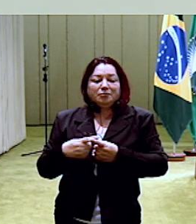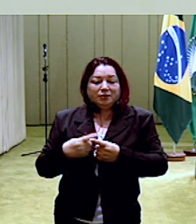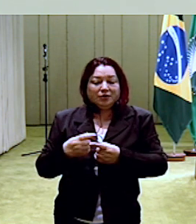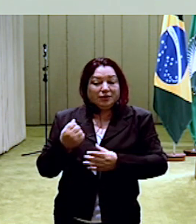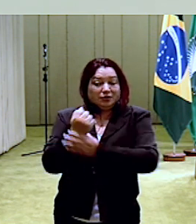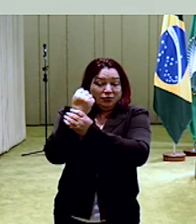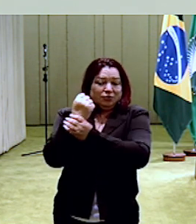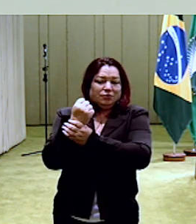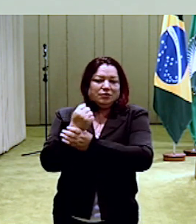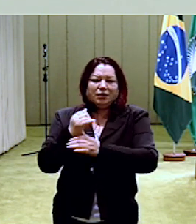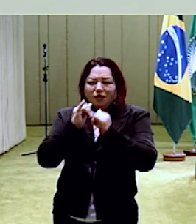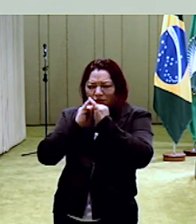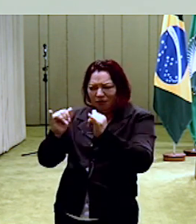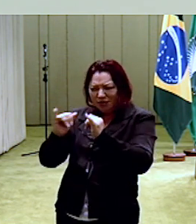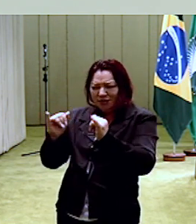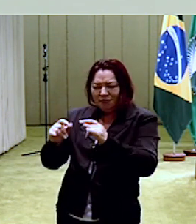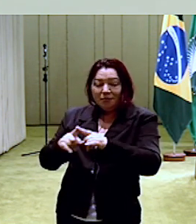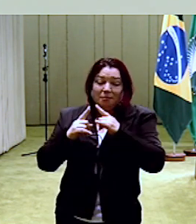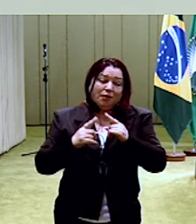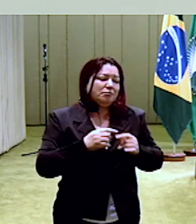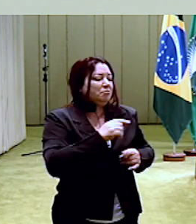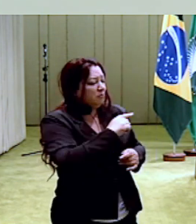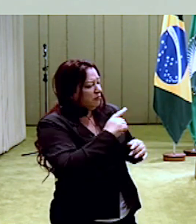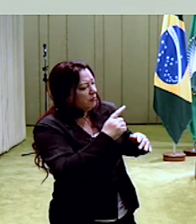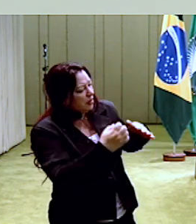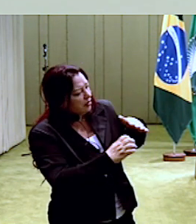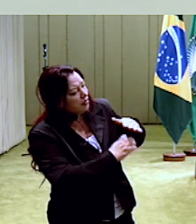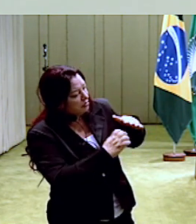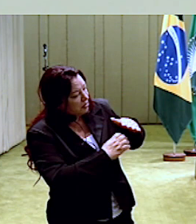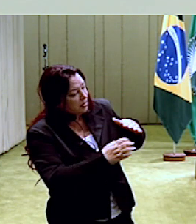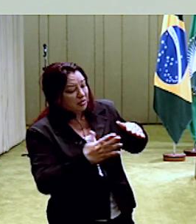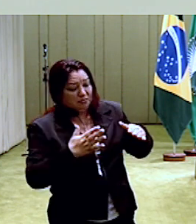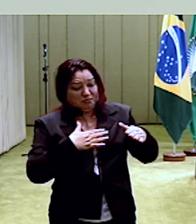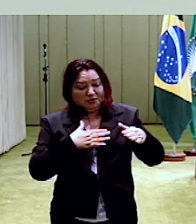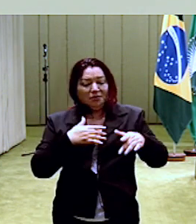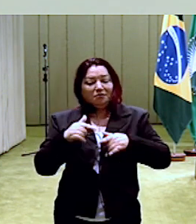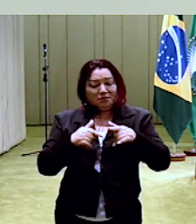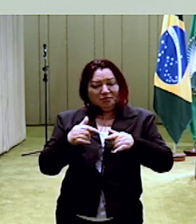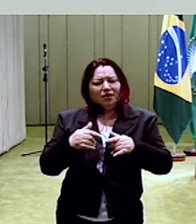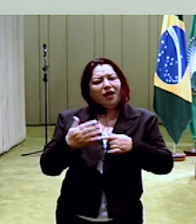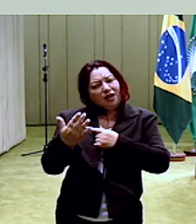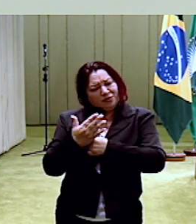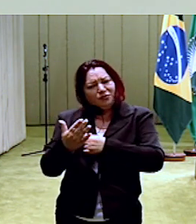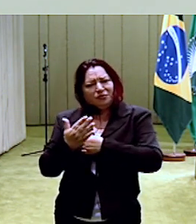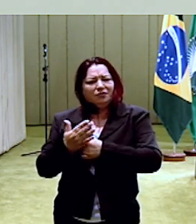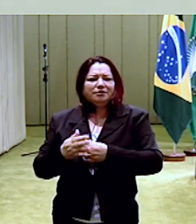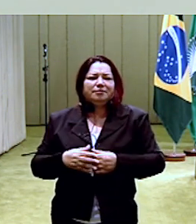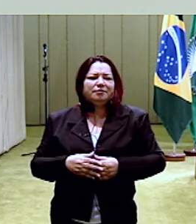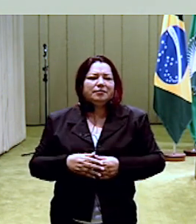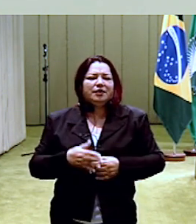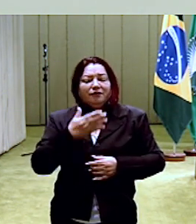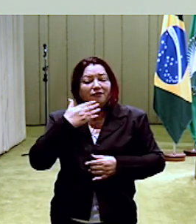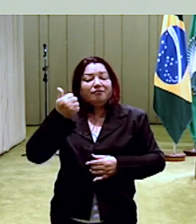os bancos nunca vão poder divulgar informação de crédito, mas eles podem falar, tais e tais empresas são meus clientes ou não. Isso já ajuda bastante. Isso